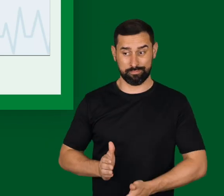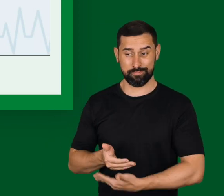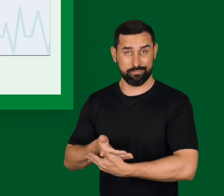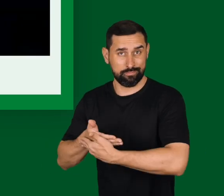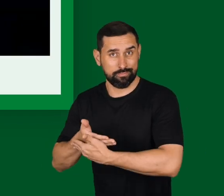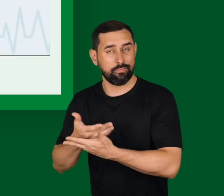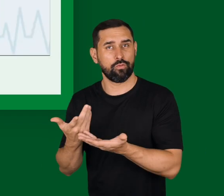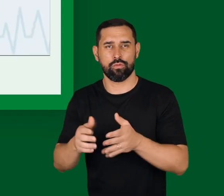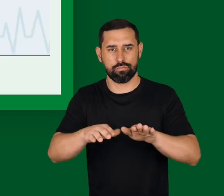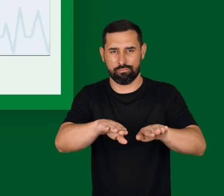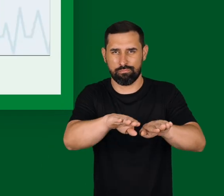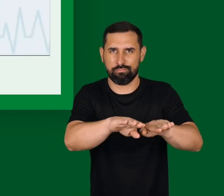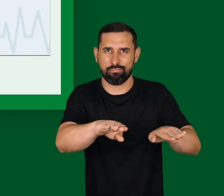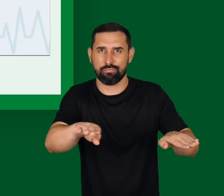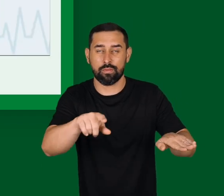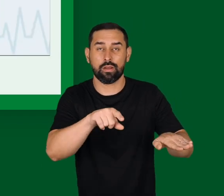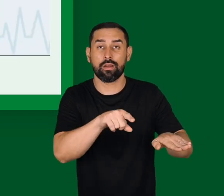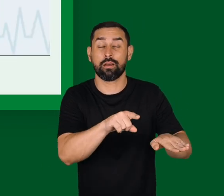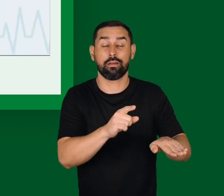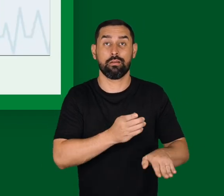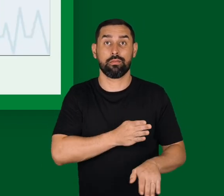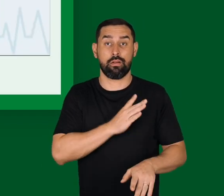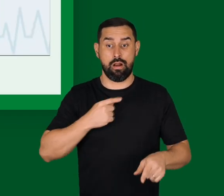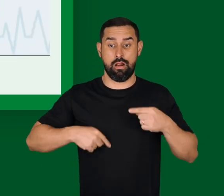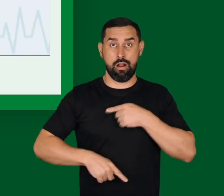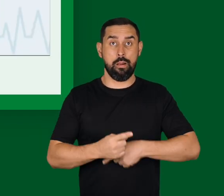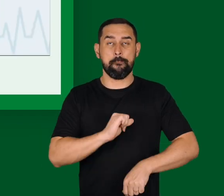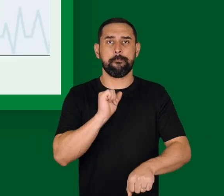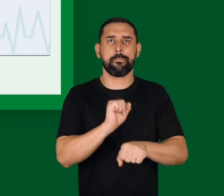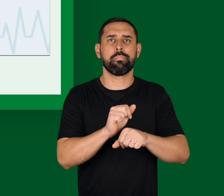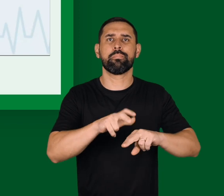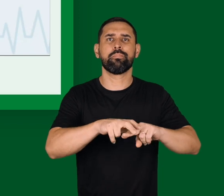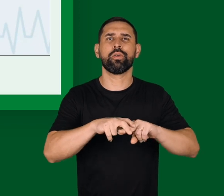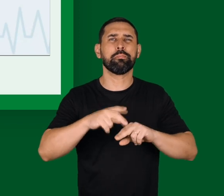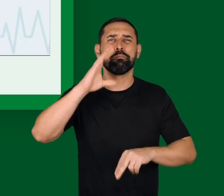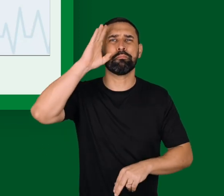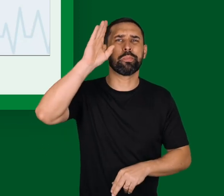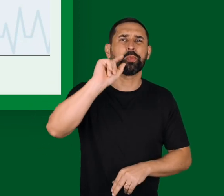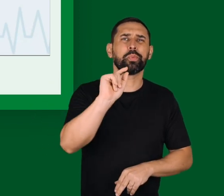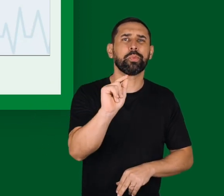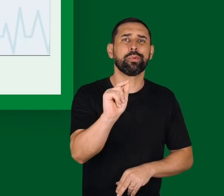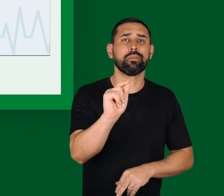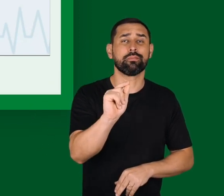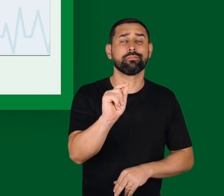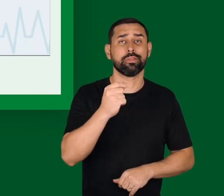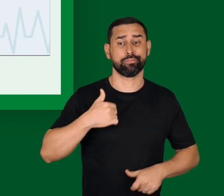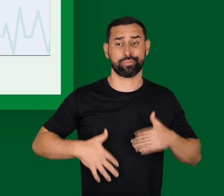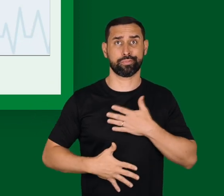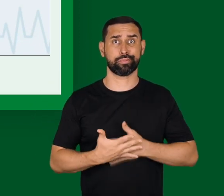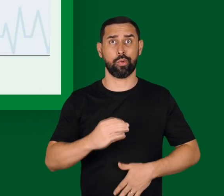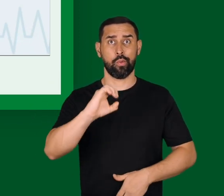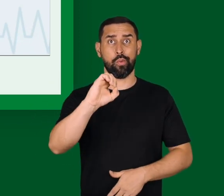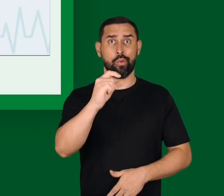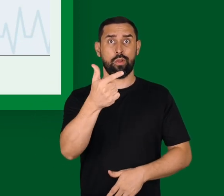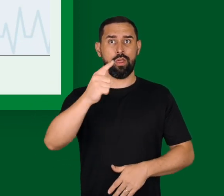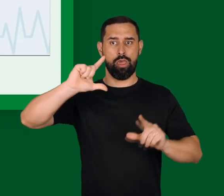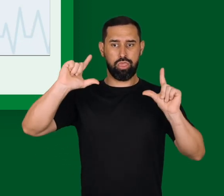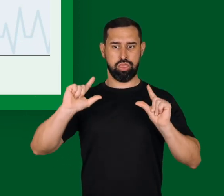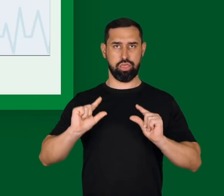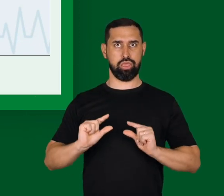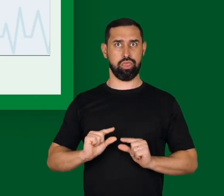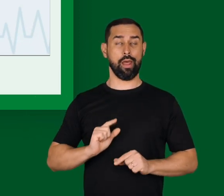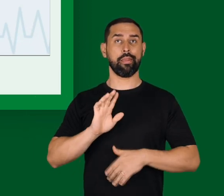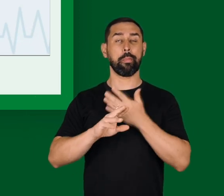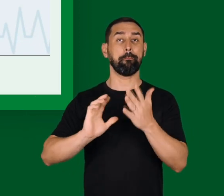Lembrar que, usualmente, né, a causa mais frequente de parada é sempre a hipóxia, e ela vai estar sendo